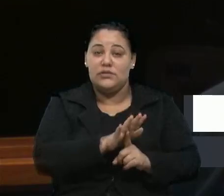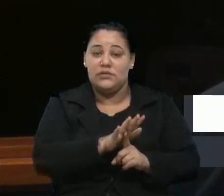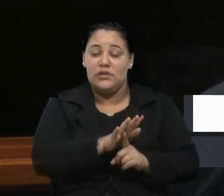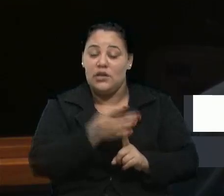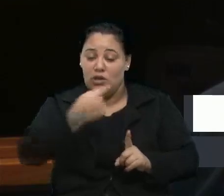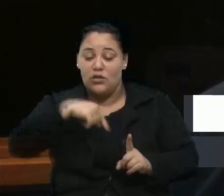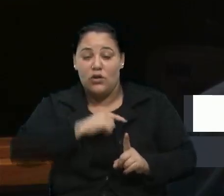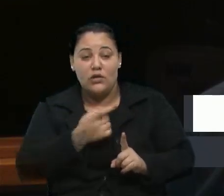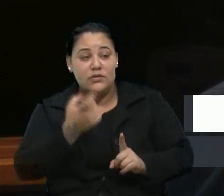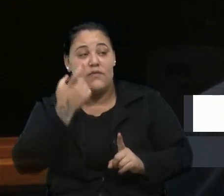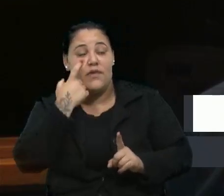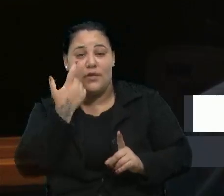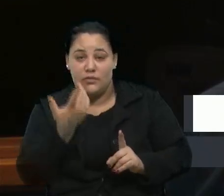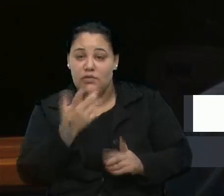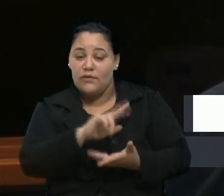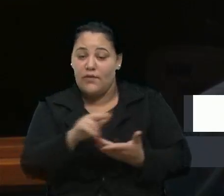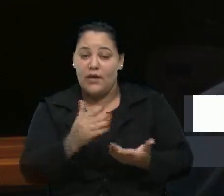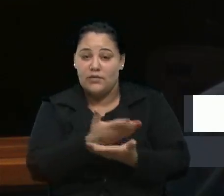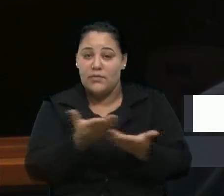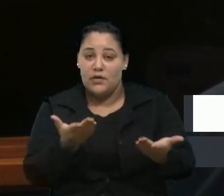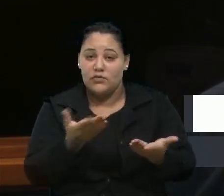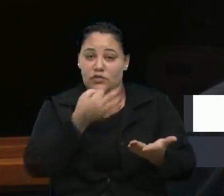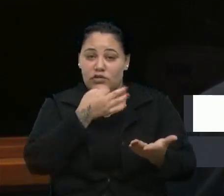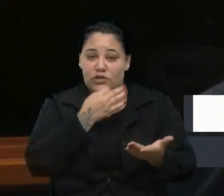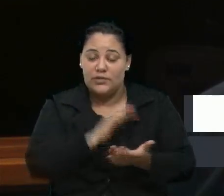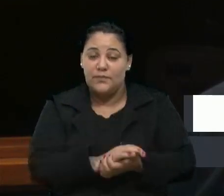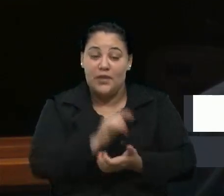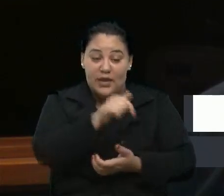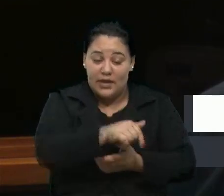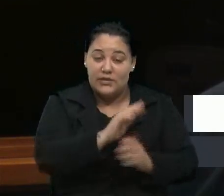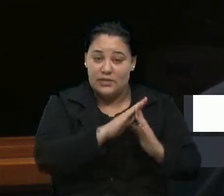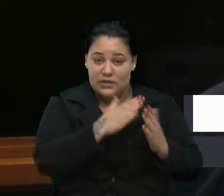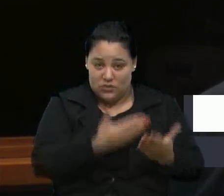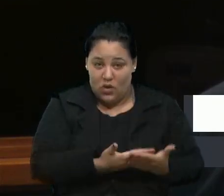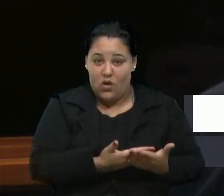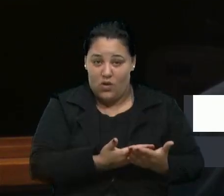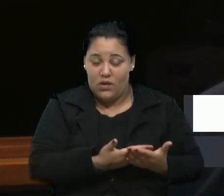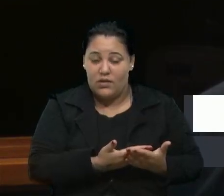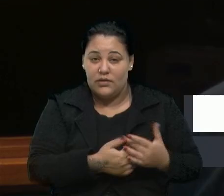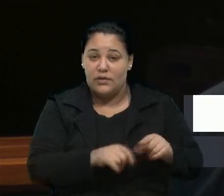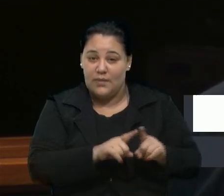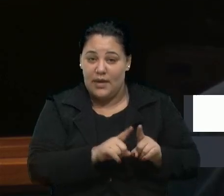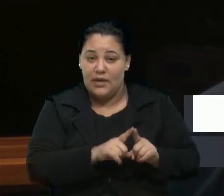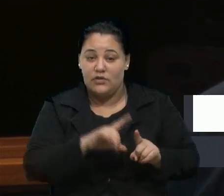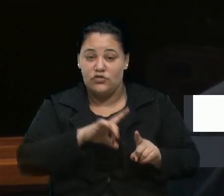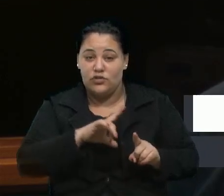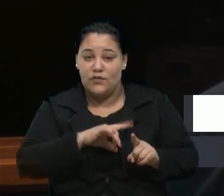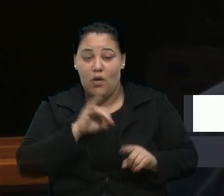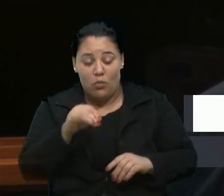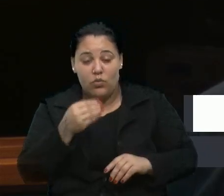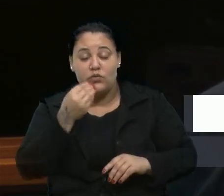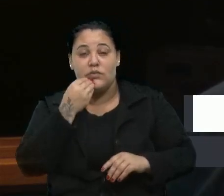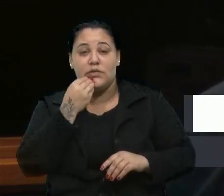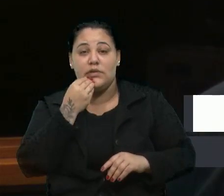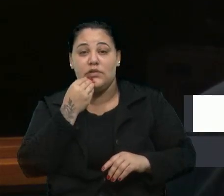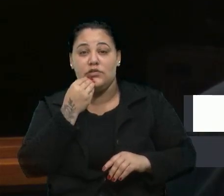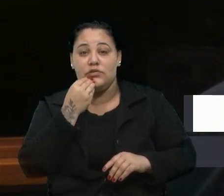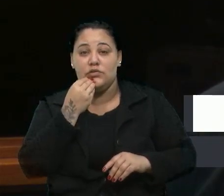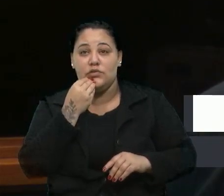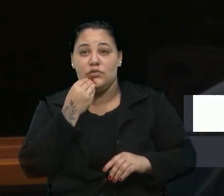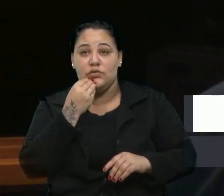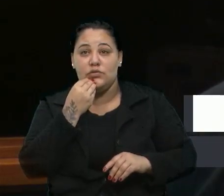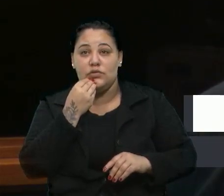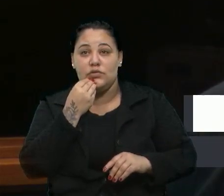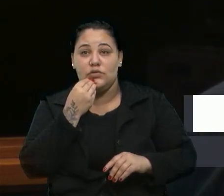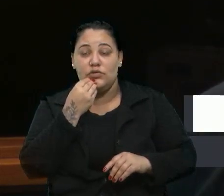sentidas nos diversos espaços. Esse da Escola Governador Roberto Silveira, eu tive a oportunidade